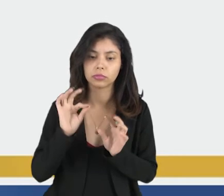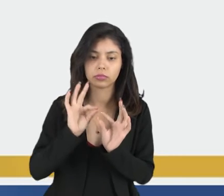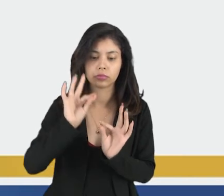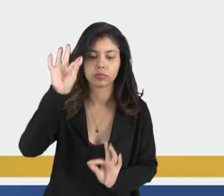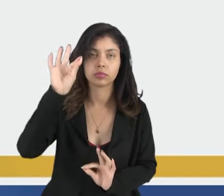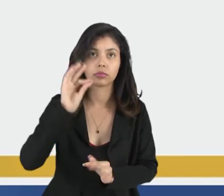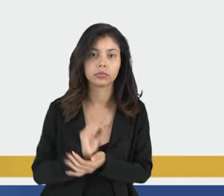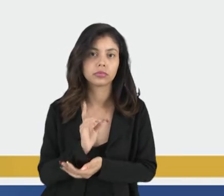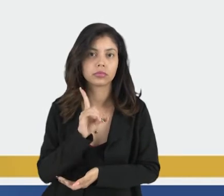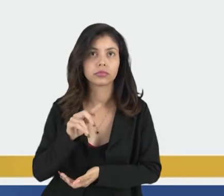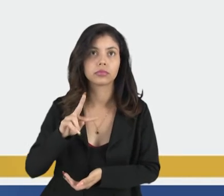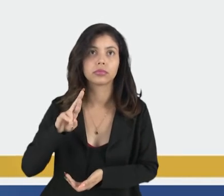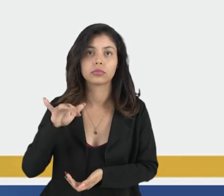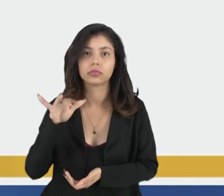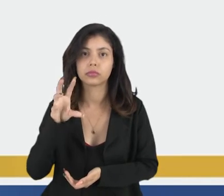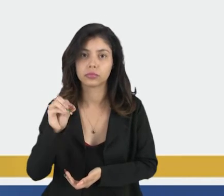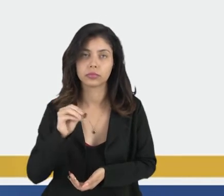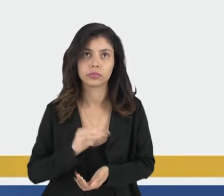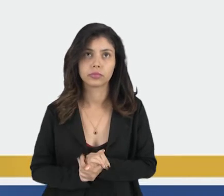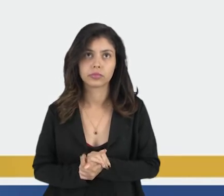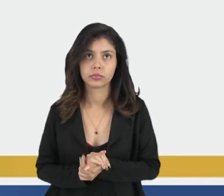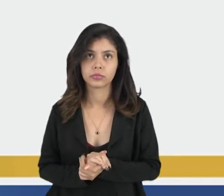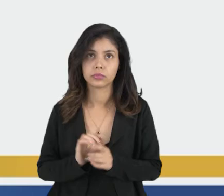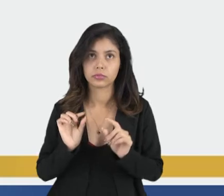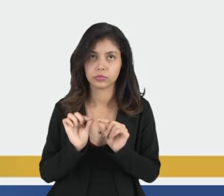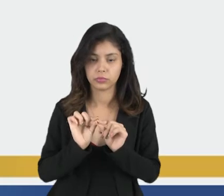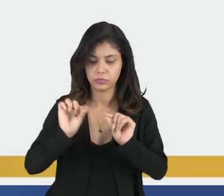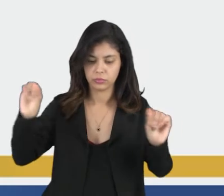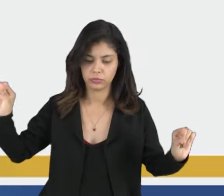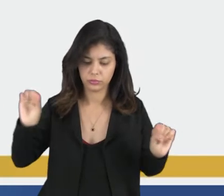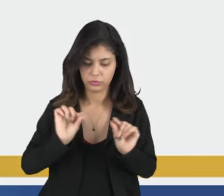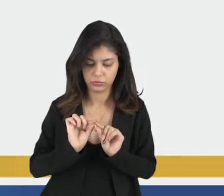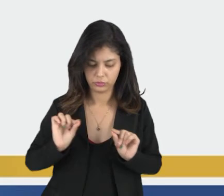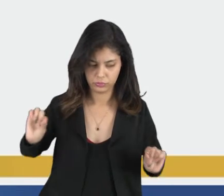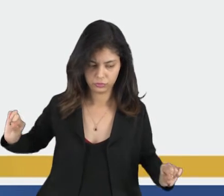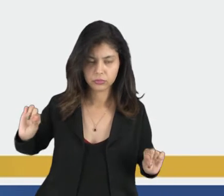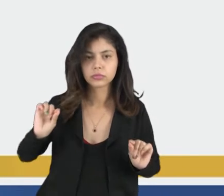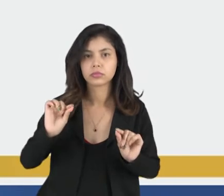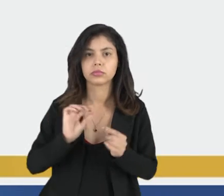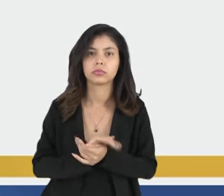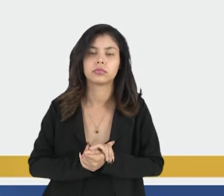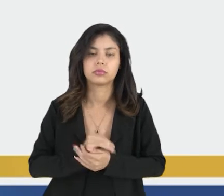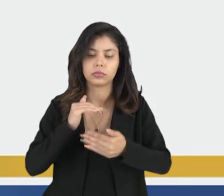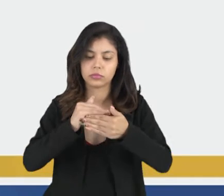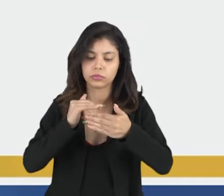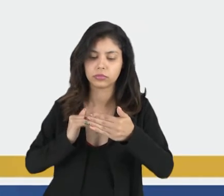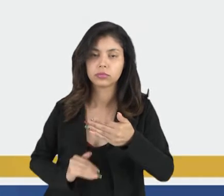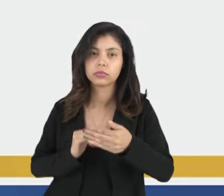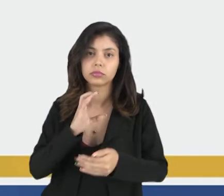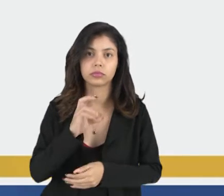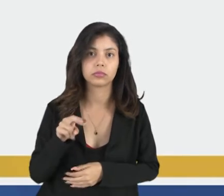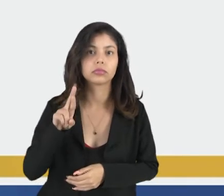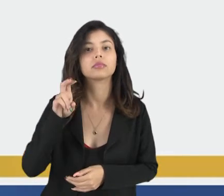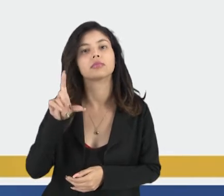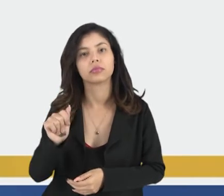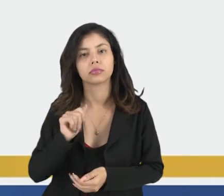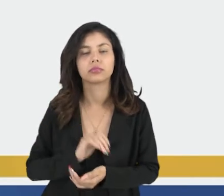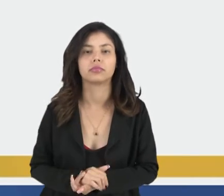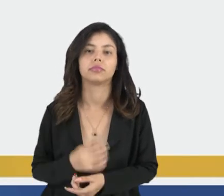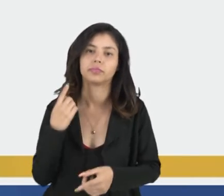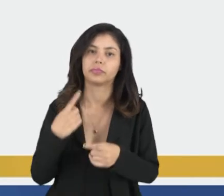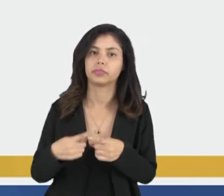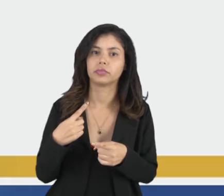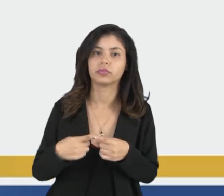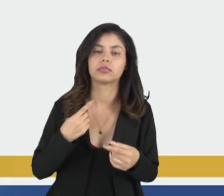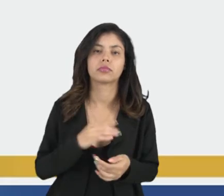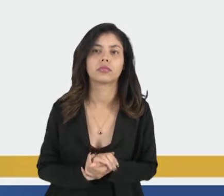do diâmetro. E essa reta vermelha abaixo do centro é a corda, tá? Porque